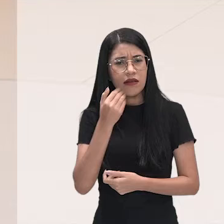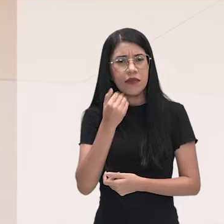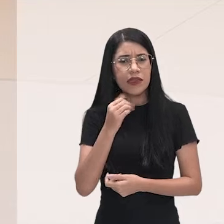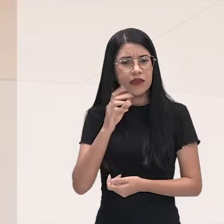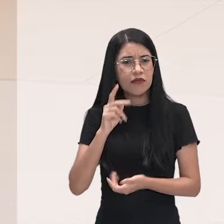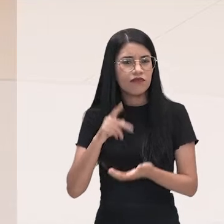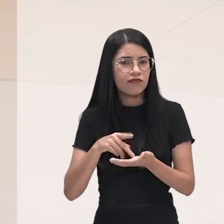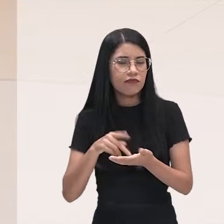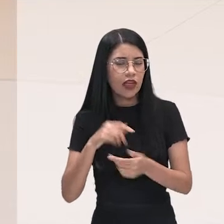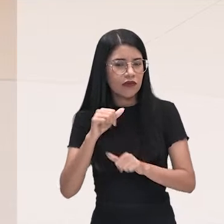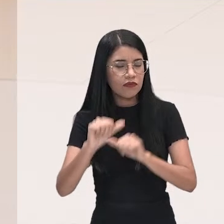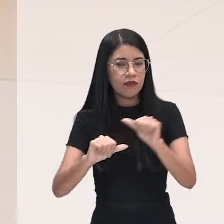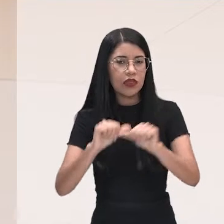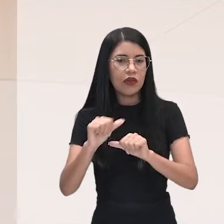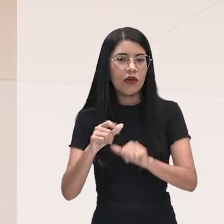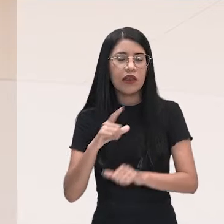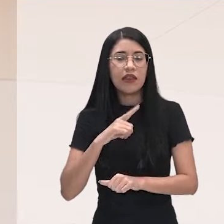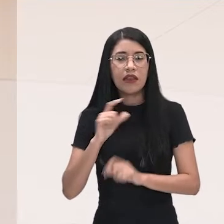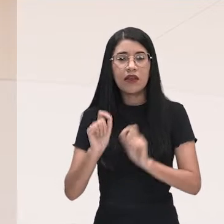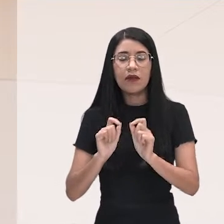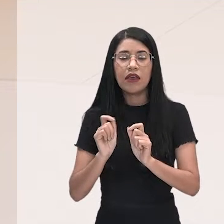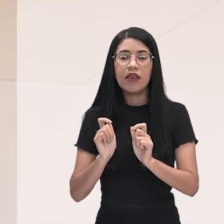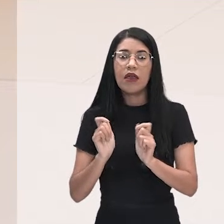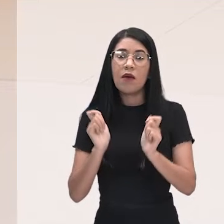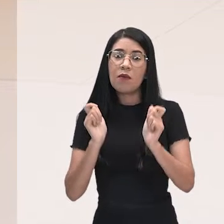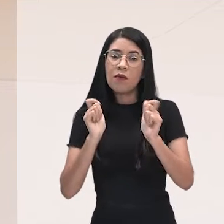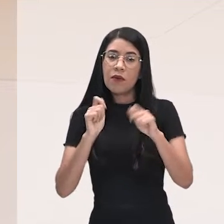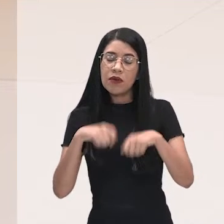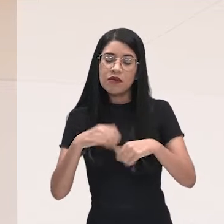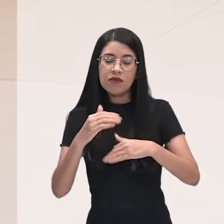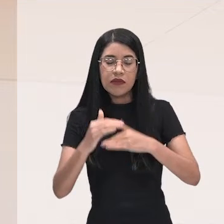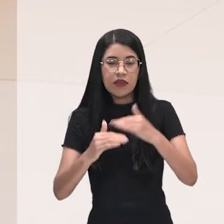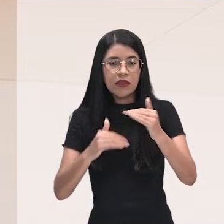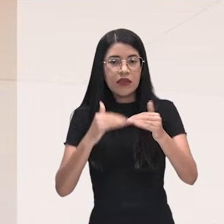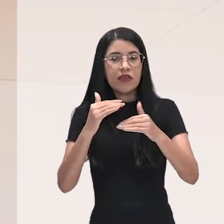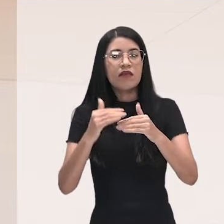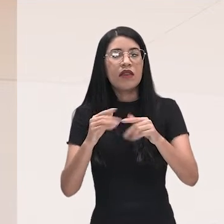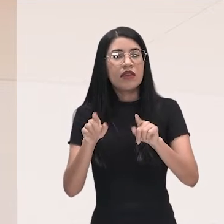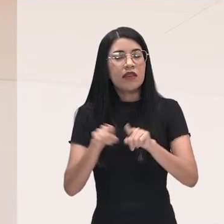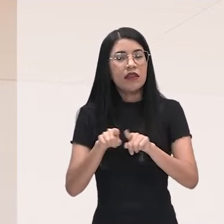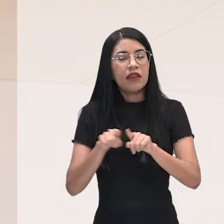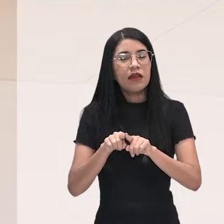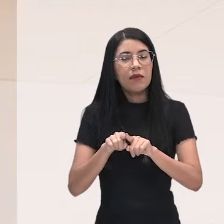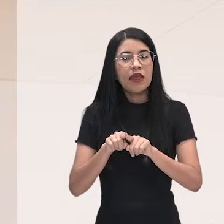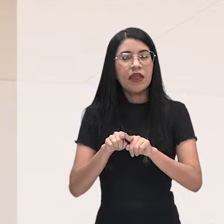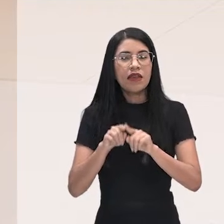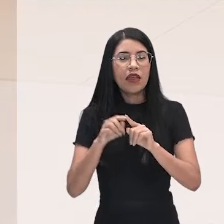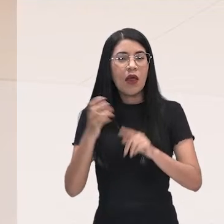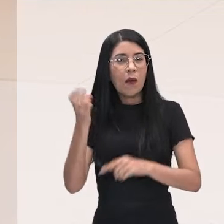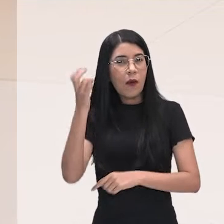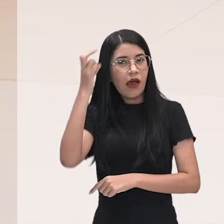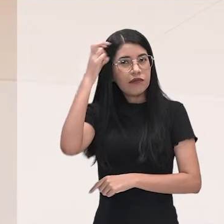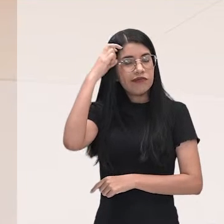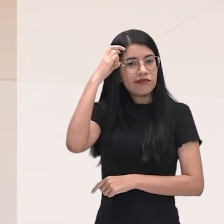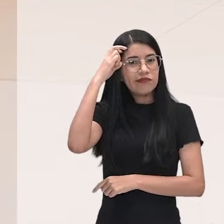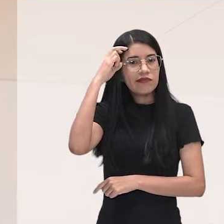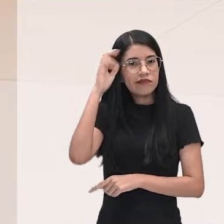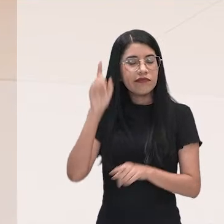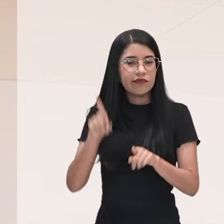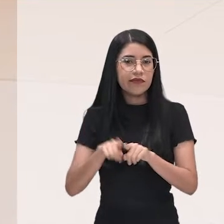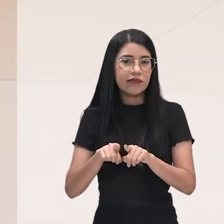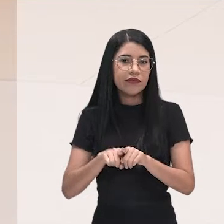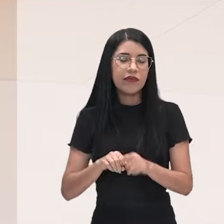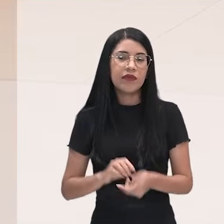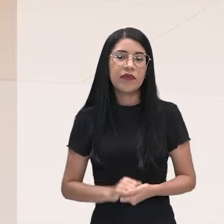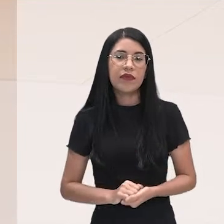homem começa, aliás, inicia a atividade de agricultura e atividade de pecuária, tá bom? A